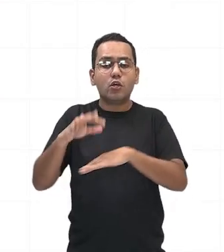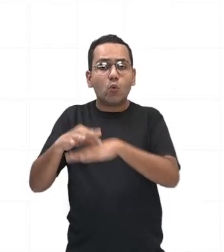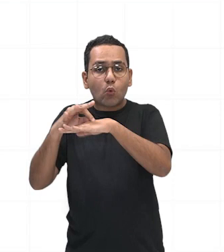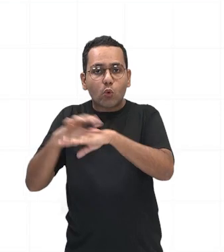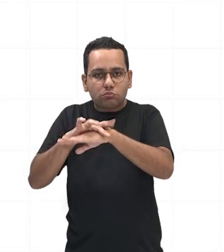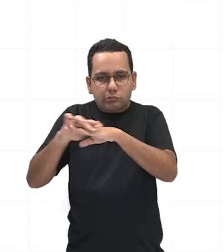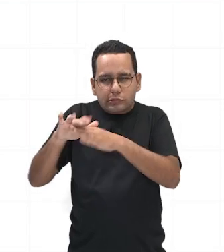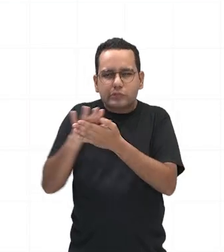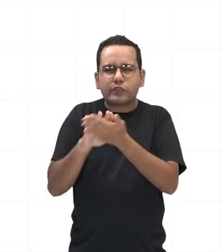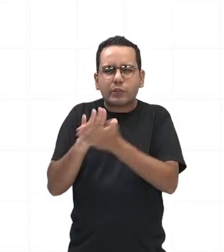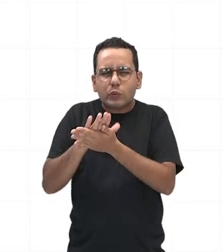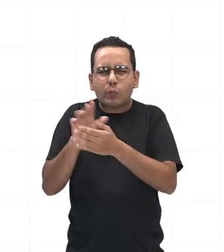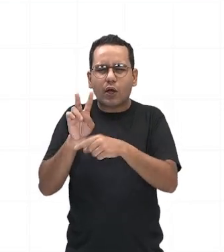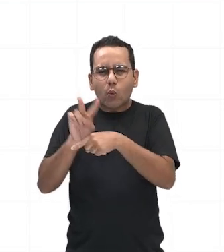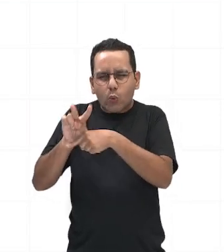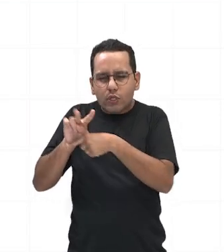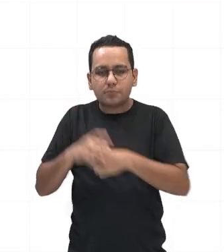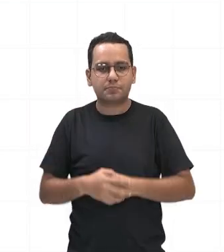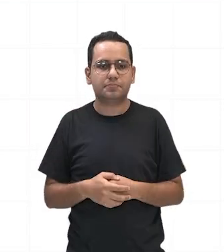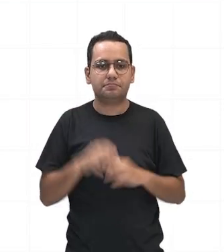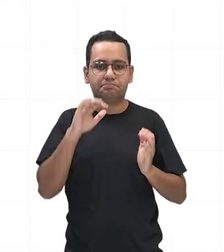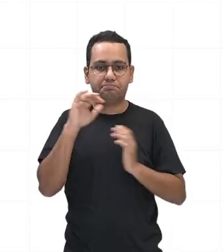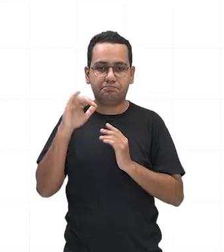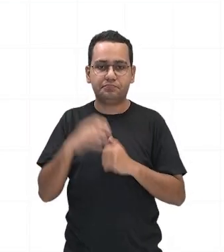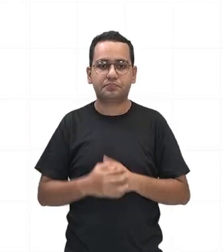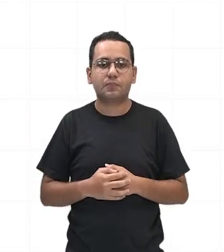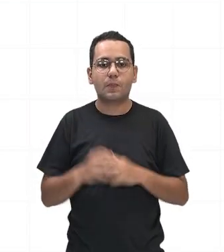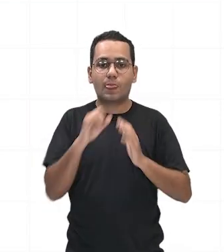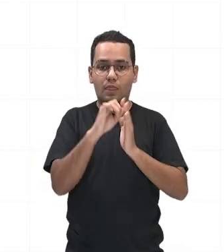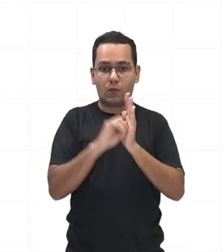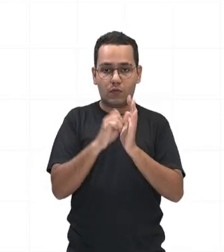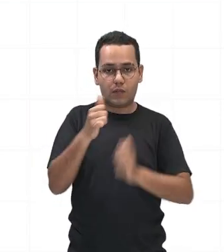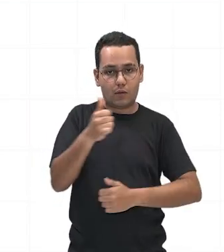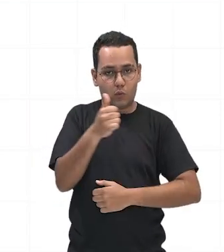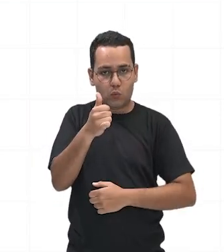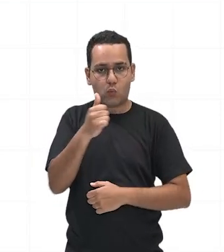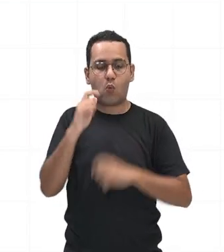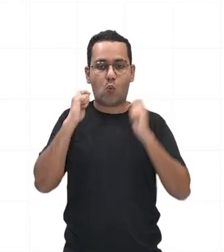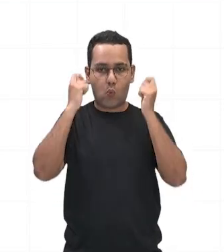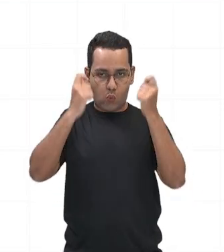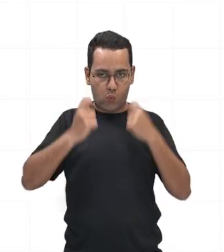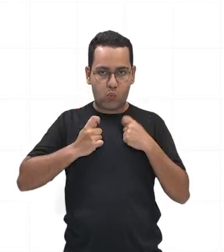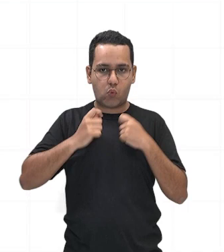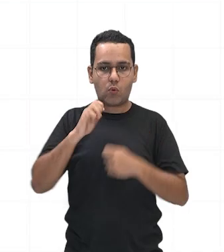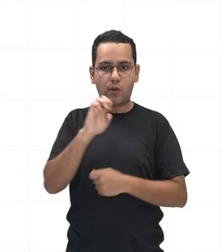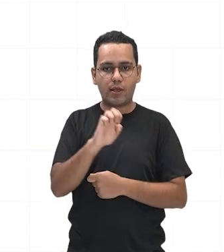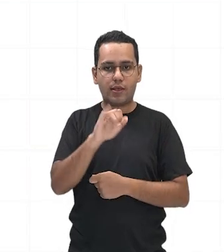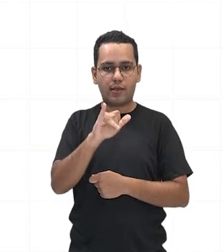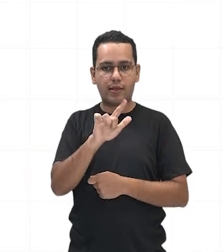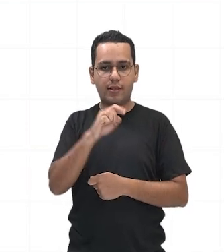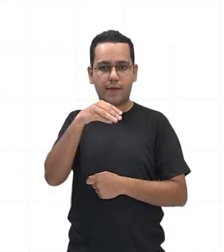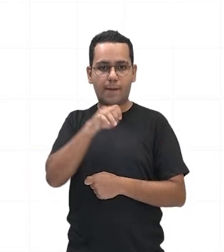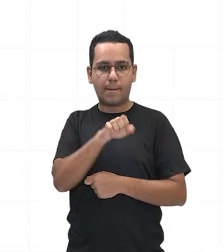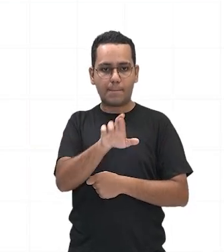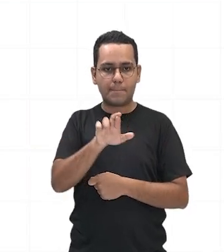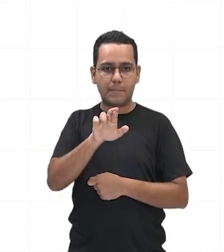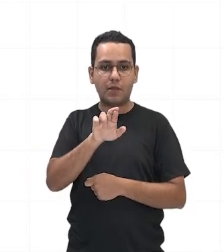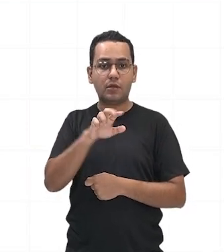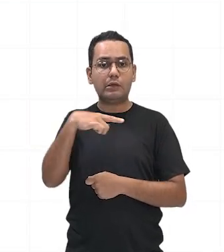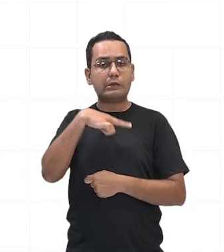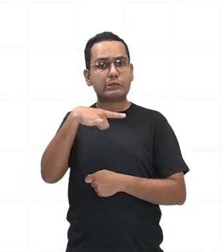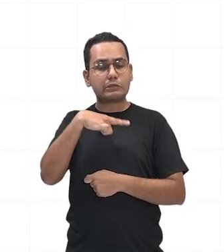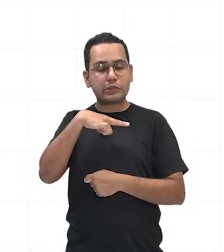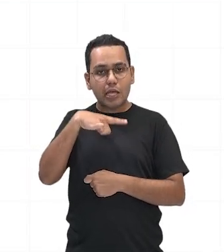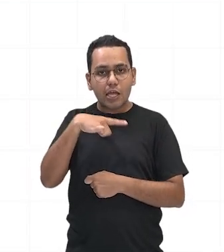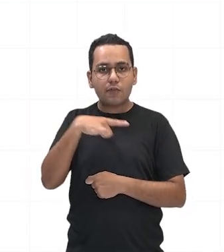monge chamado Eimer voou mais de 180 metros, né, com um planador, realizando uma façanha